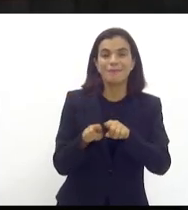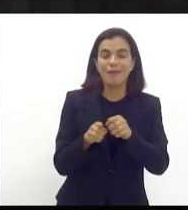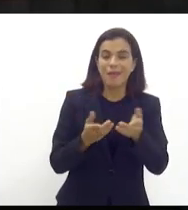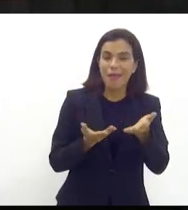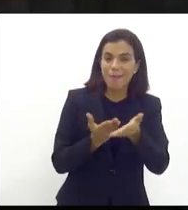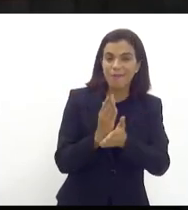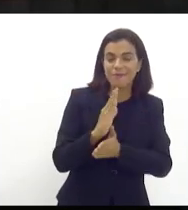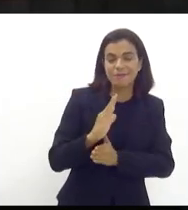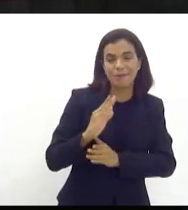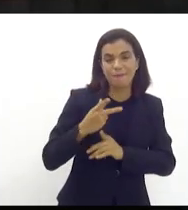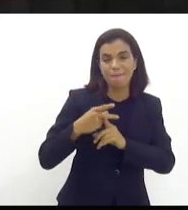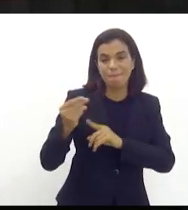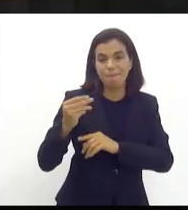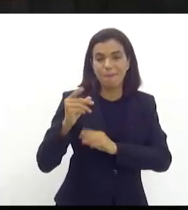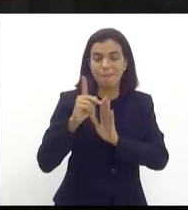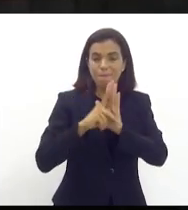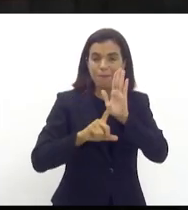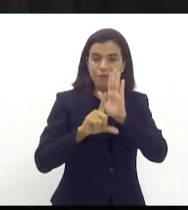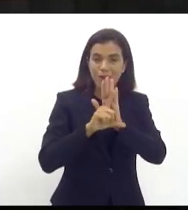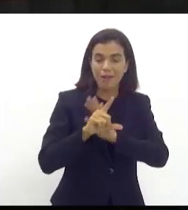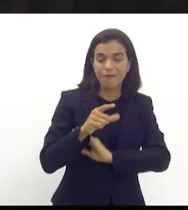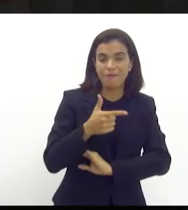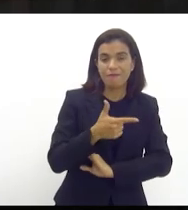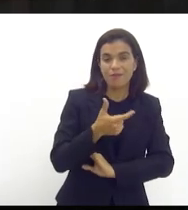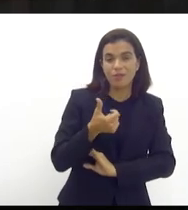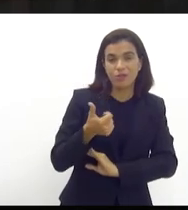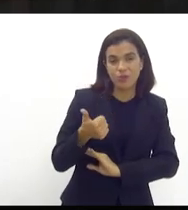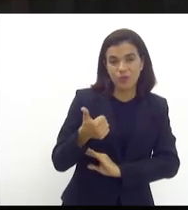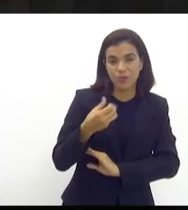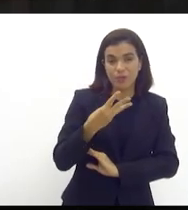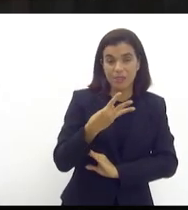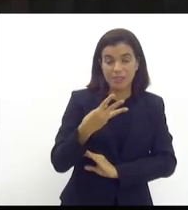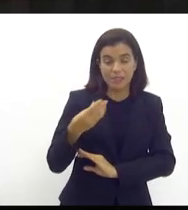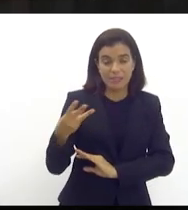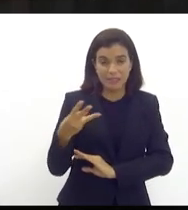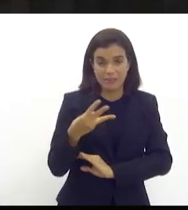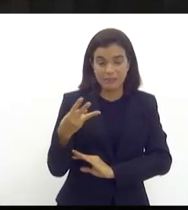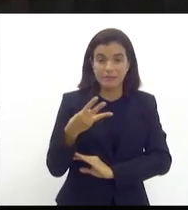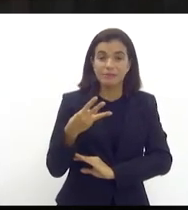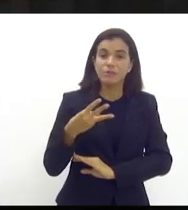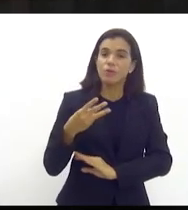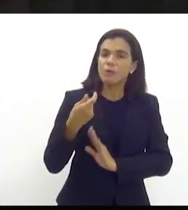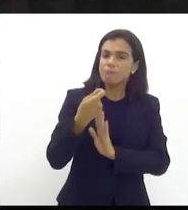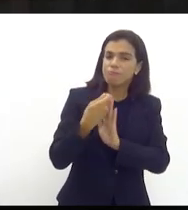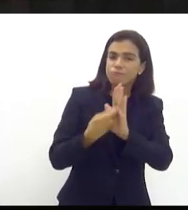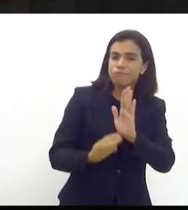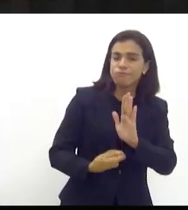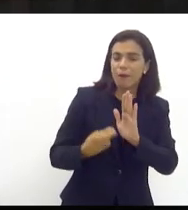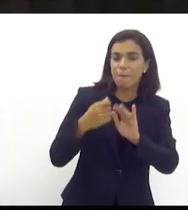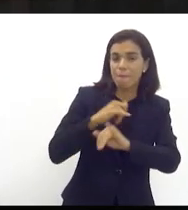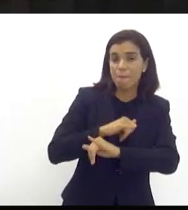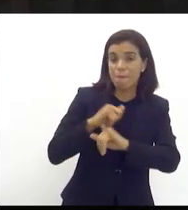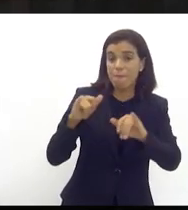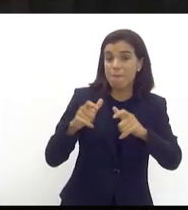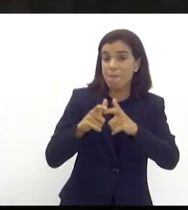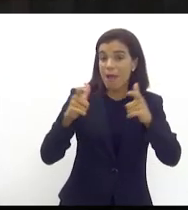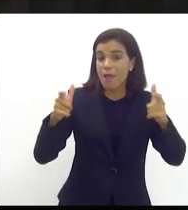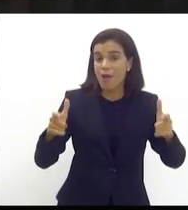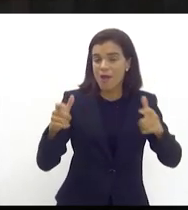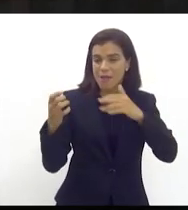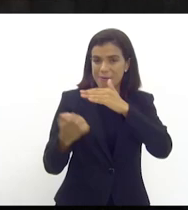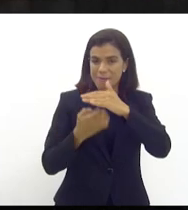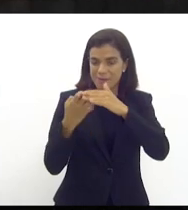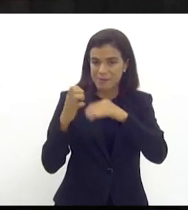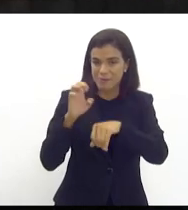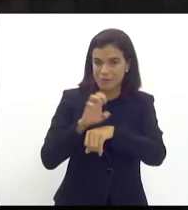PL 2153, segue abaixo a manifestação de uma das maiores empresas do estado do Rio